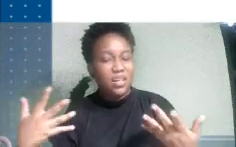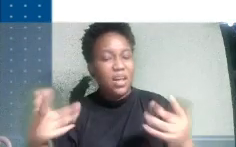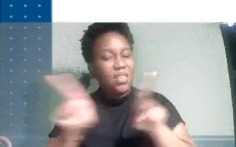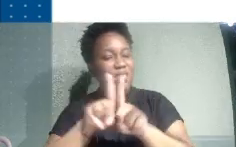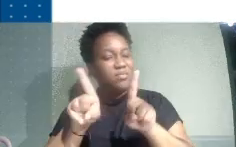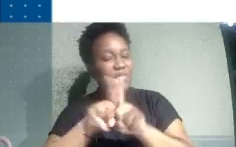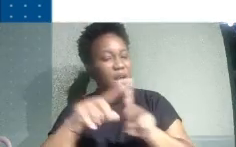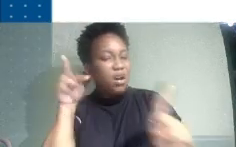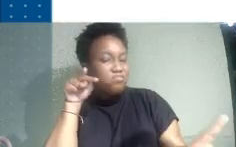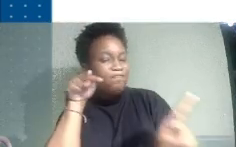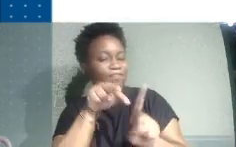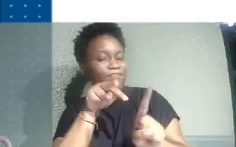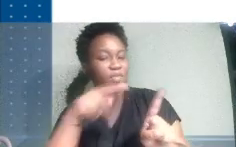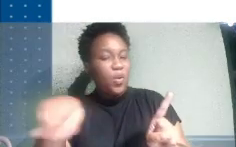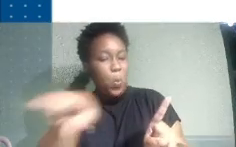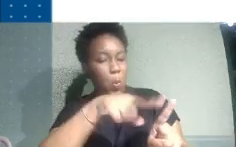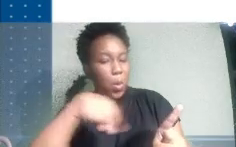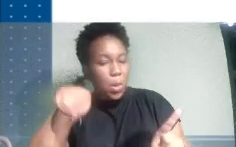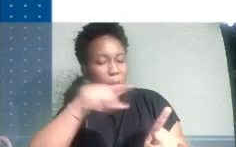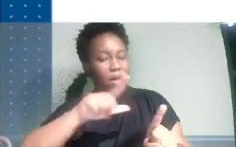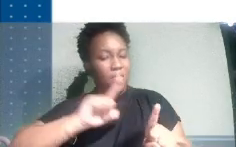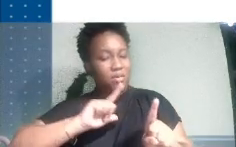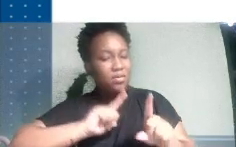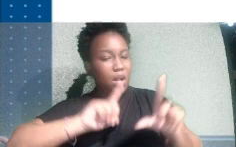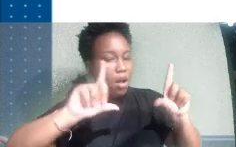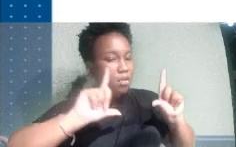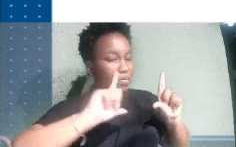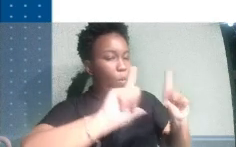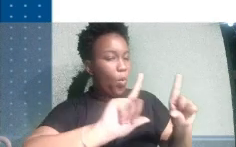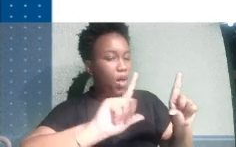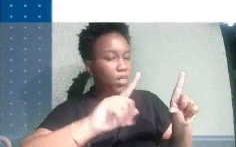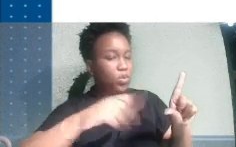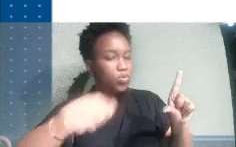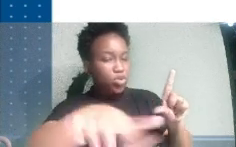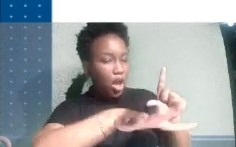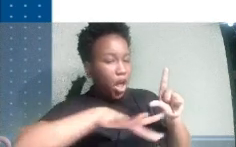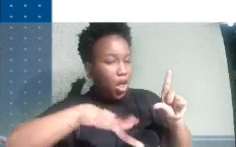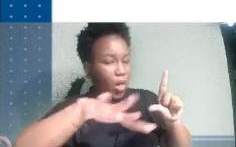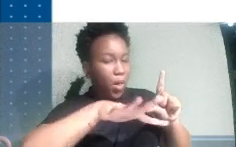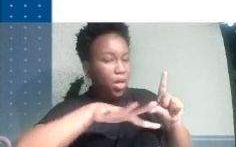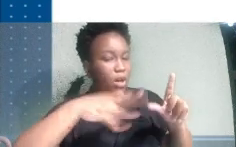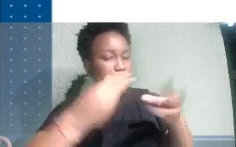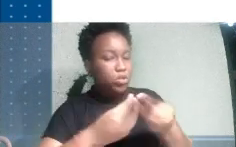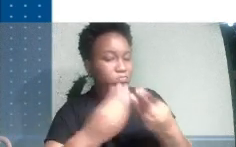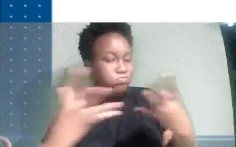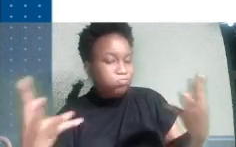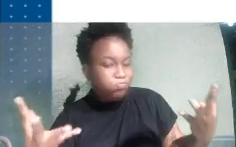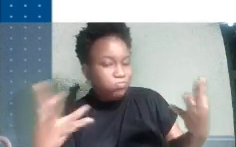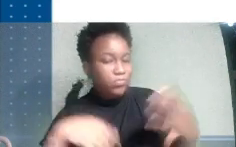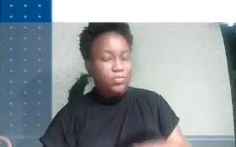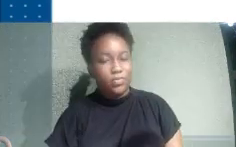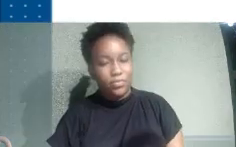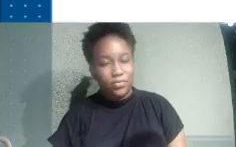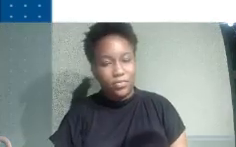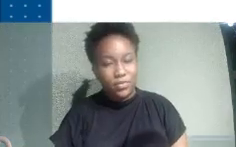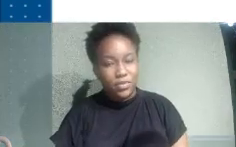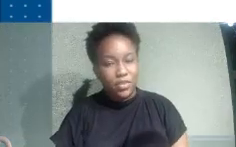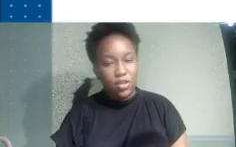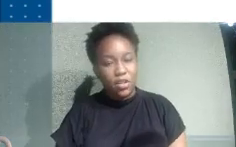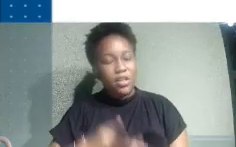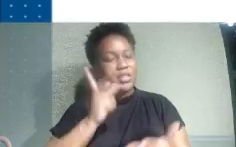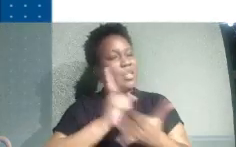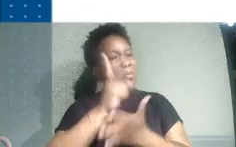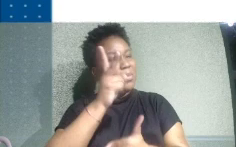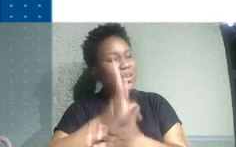que vocês possuem, é o quadro geral de distribuição, cuja sigla é o QGD. Toda vez que você vê lá QGD no